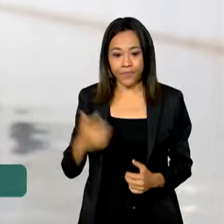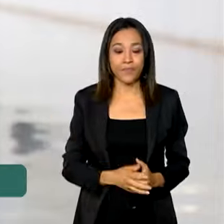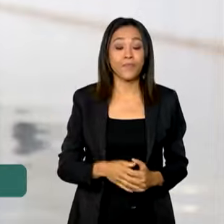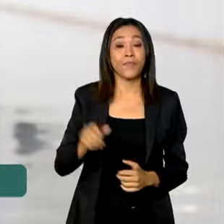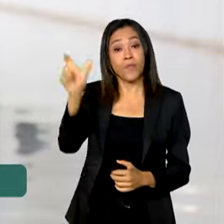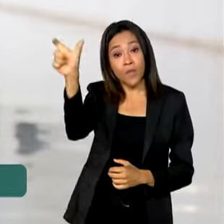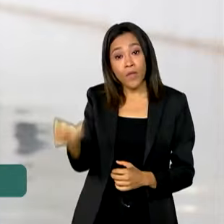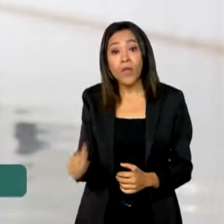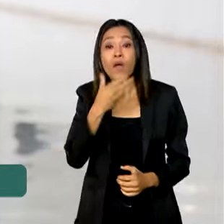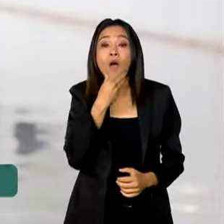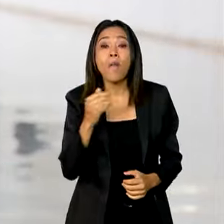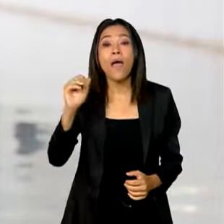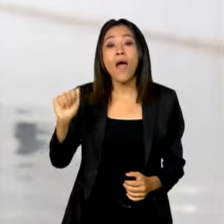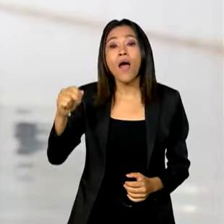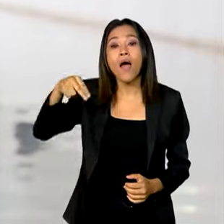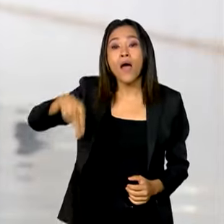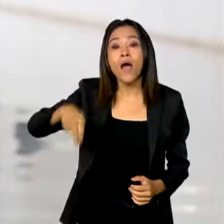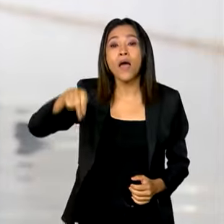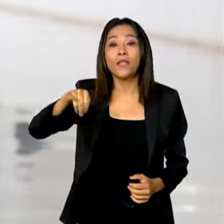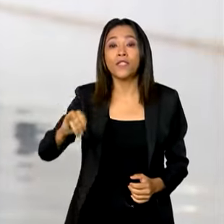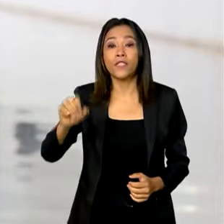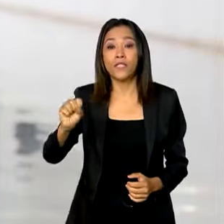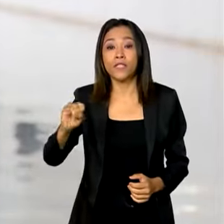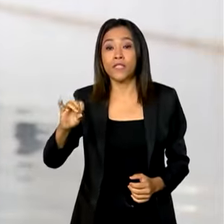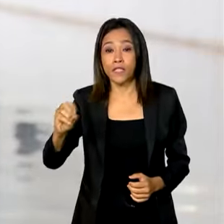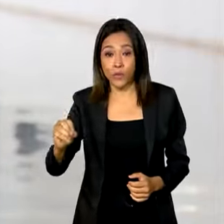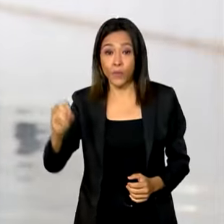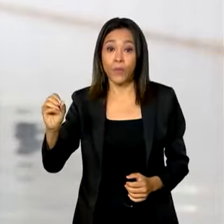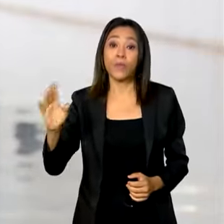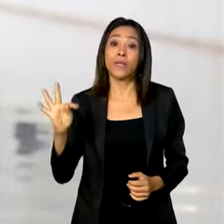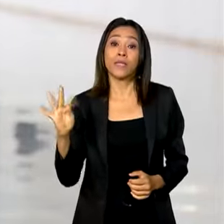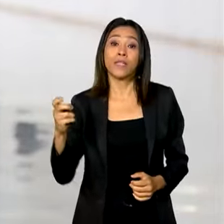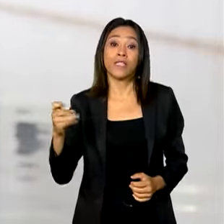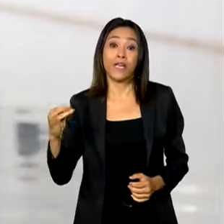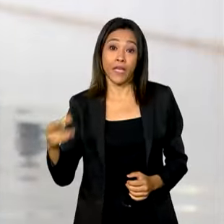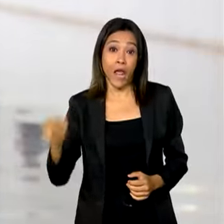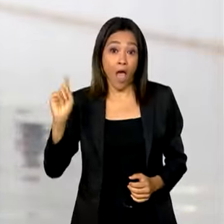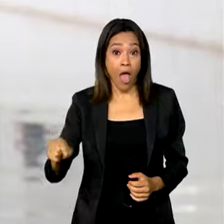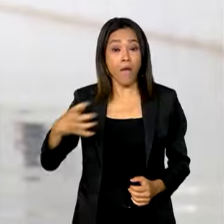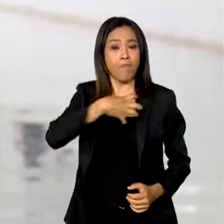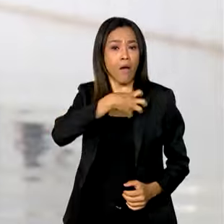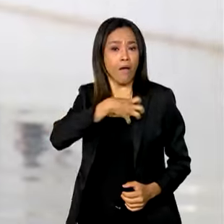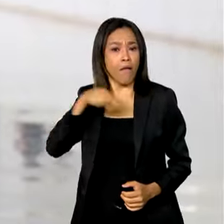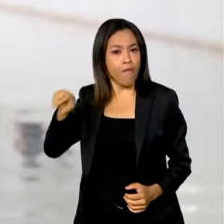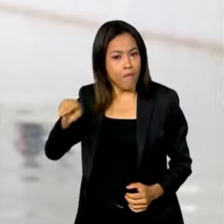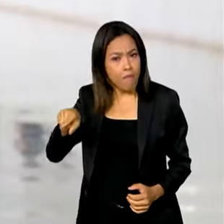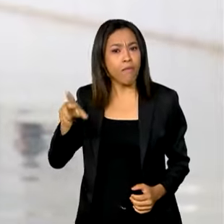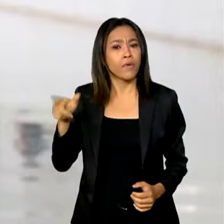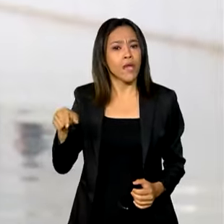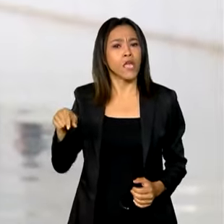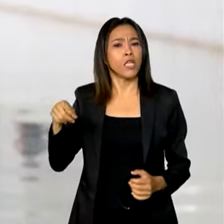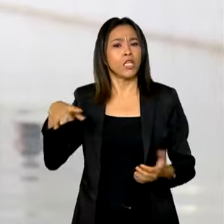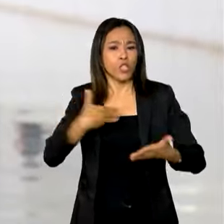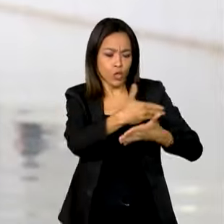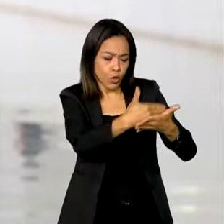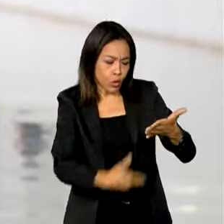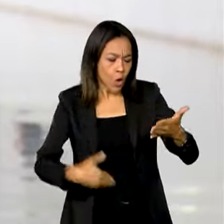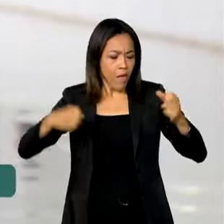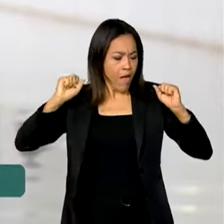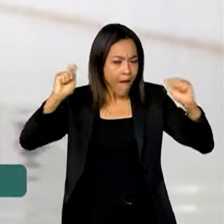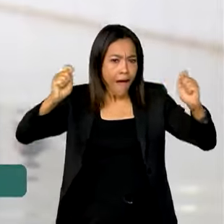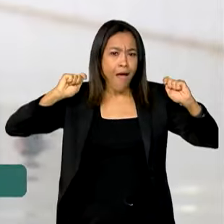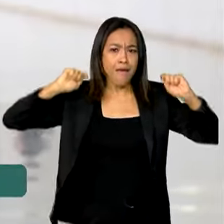Anísio Teixeira foi um jurista e educador baiano. Ele participou do grupo responsável pelo Manifesto dos Pioneiros